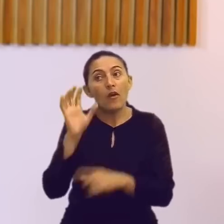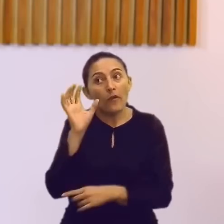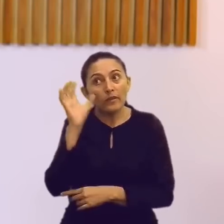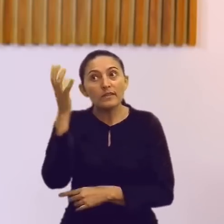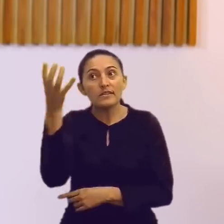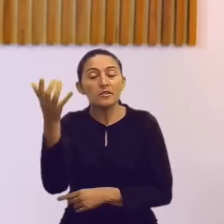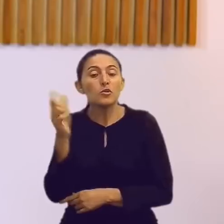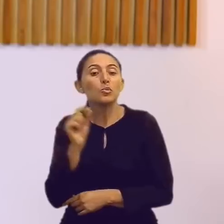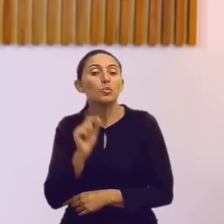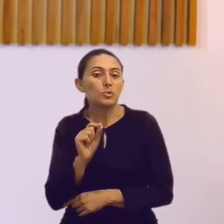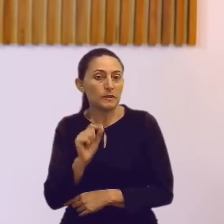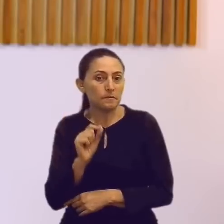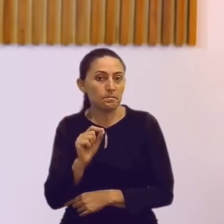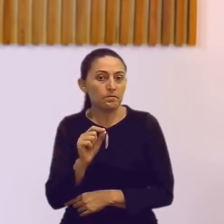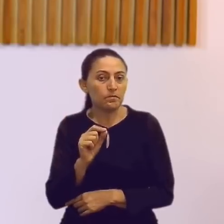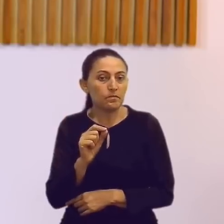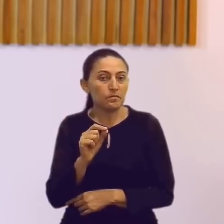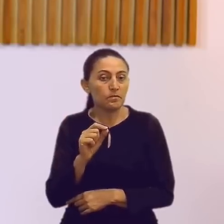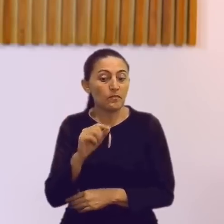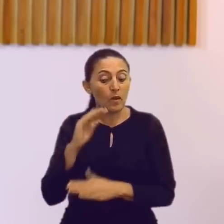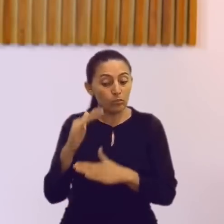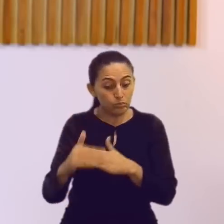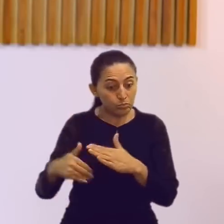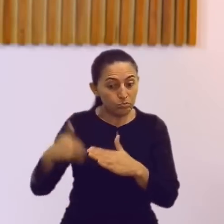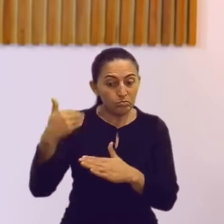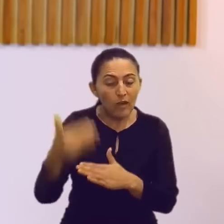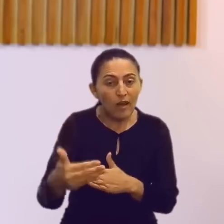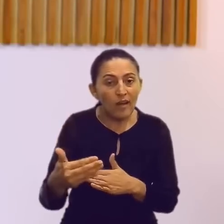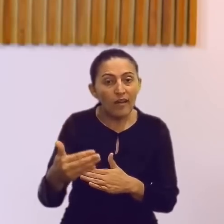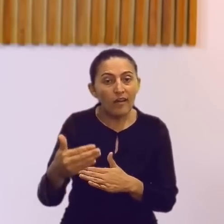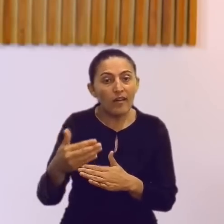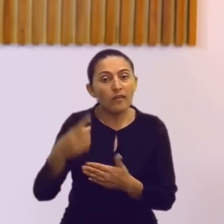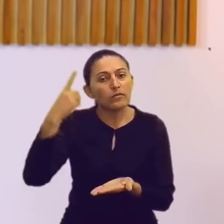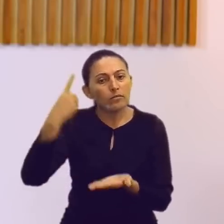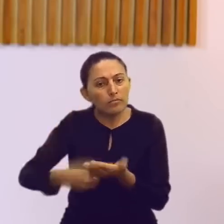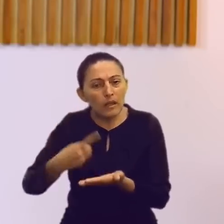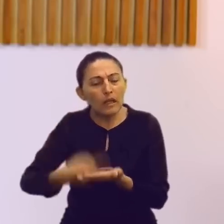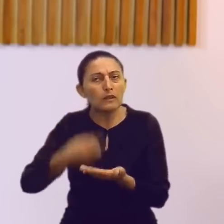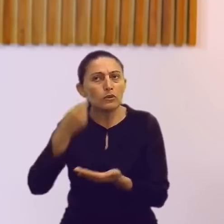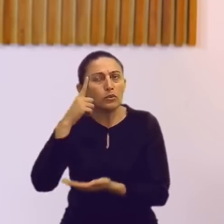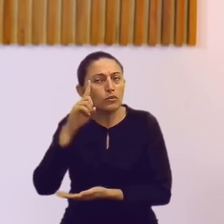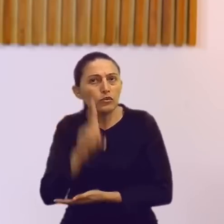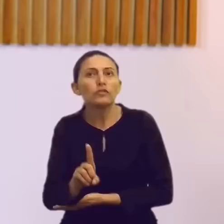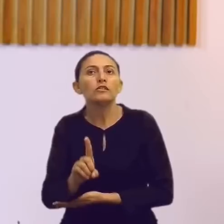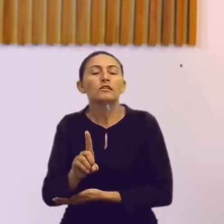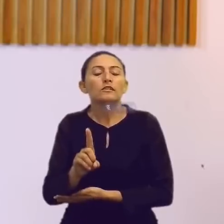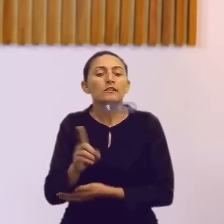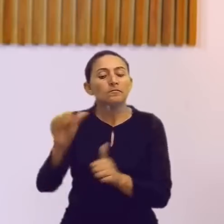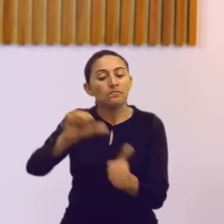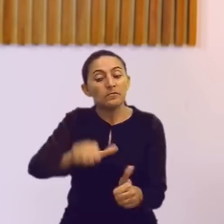agora um outro passo alegre. Foi marcado o dia do batismo e